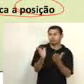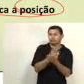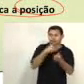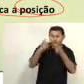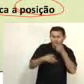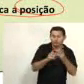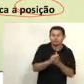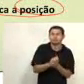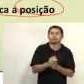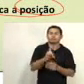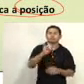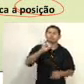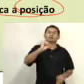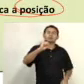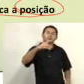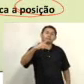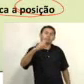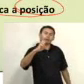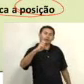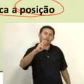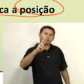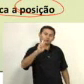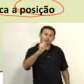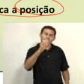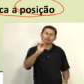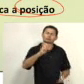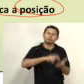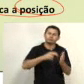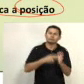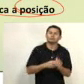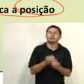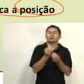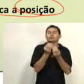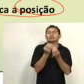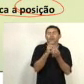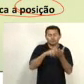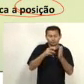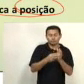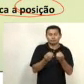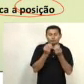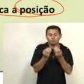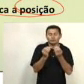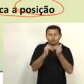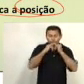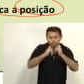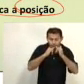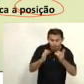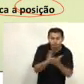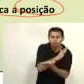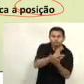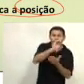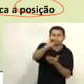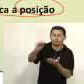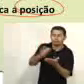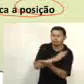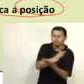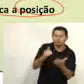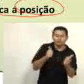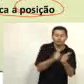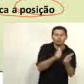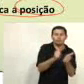O que seria dispersão? Vamos relembrar? Dispersão seria como esses dados estão dispersos, estão espalhados ao